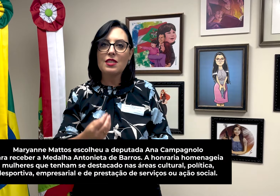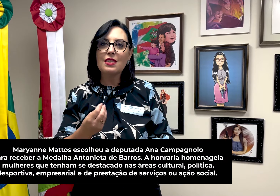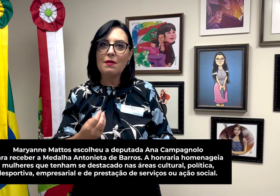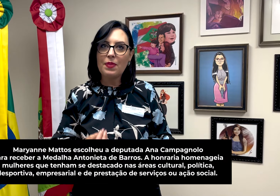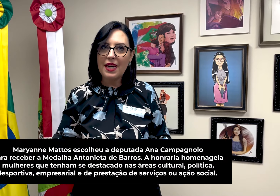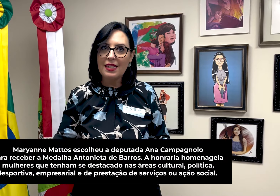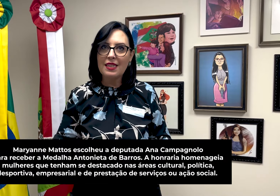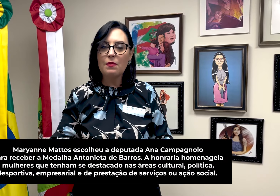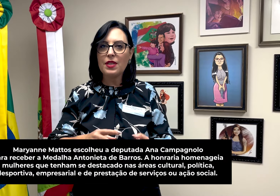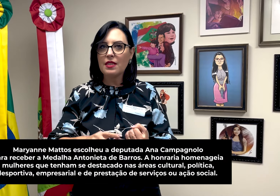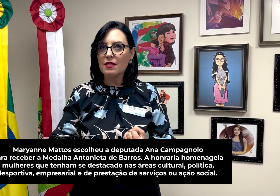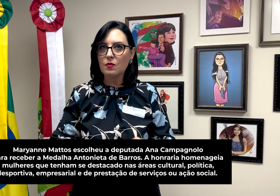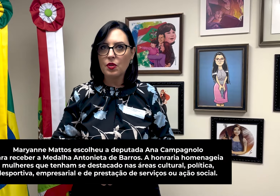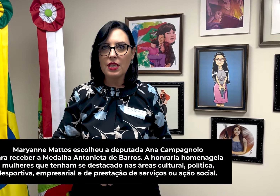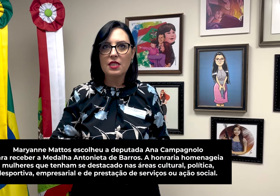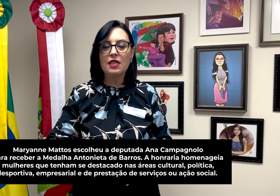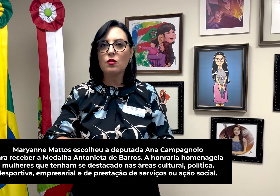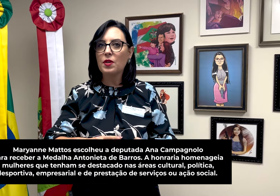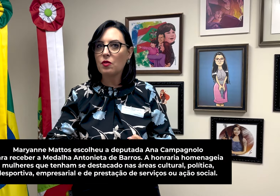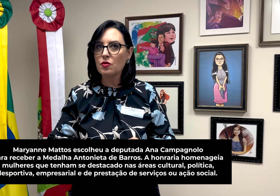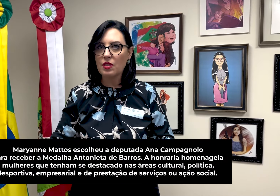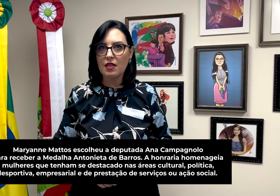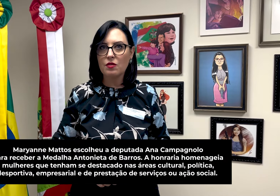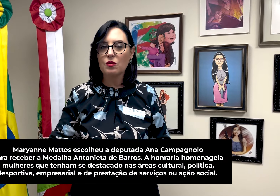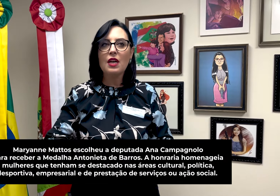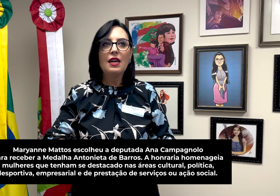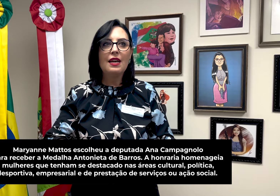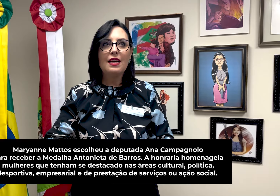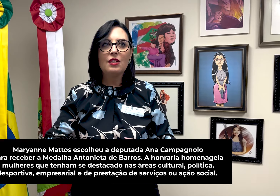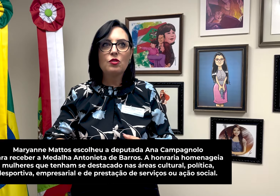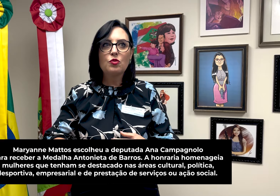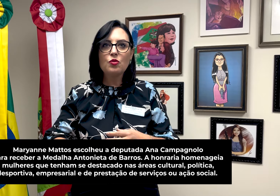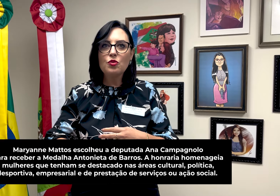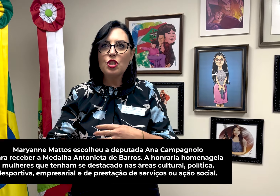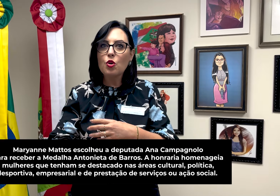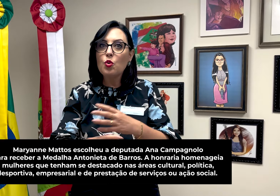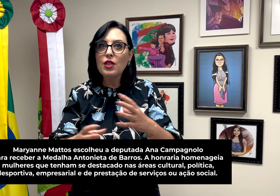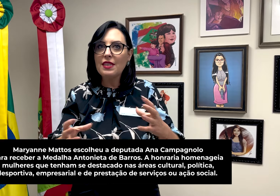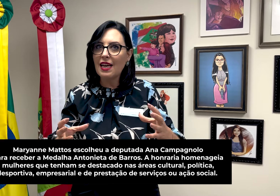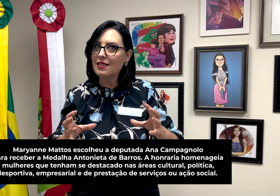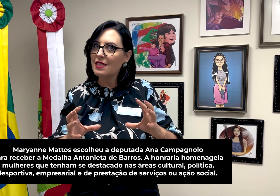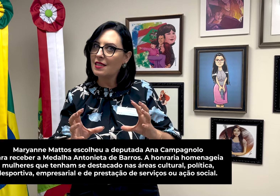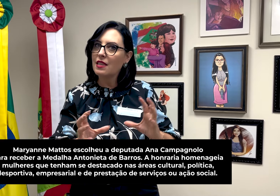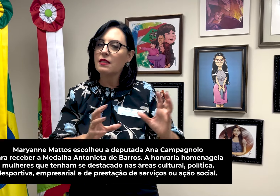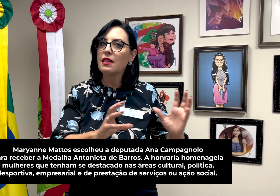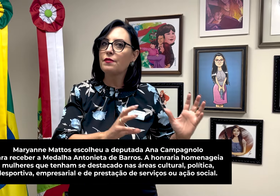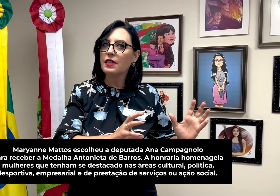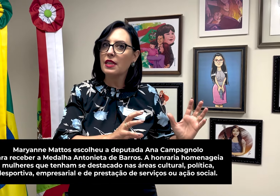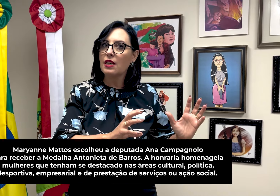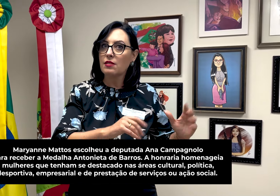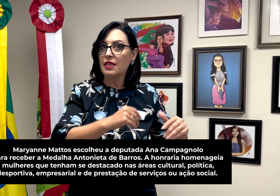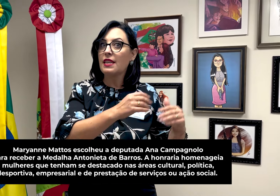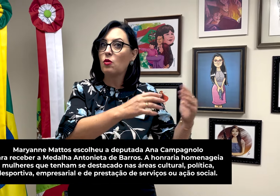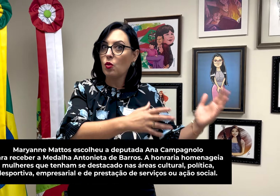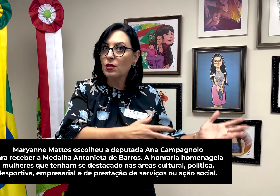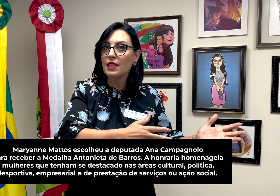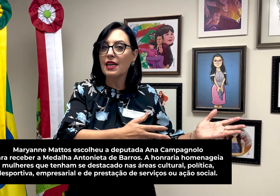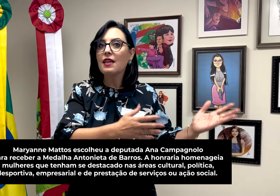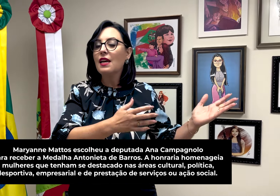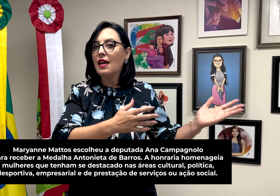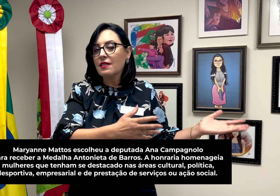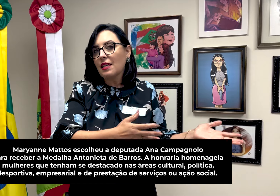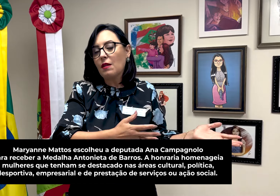eu senti na pele a perseguição política, o preconceito, tudo de ruim que elas dizem defender, serem